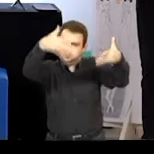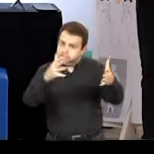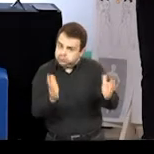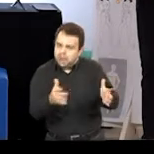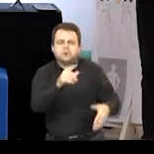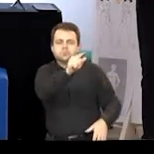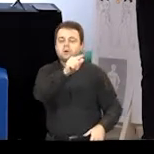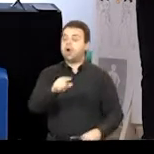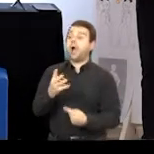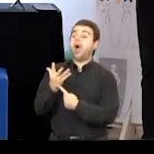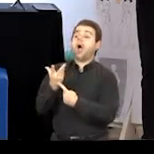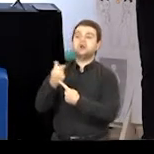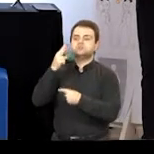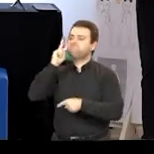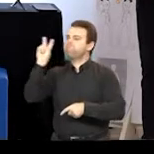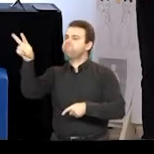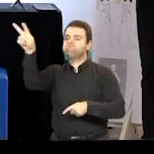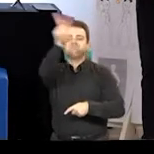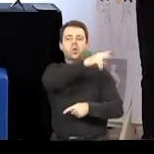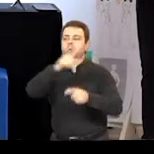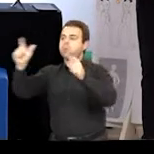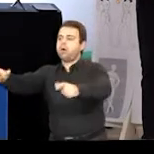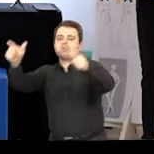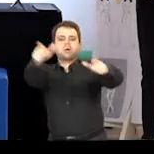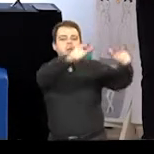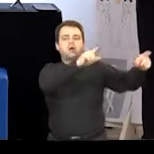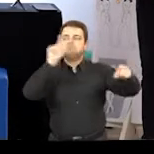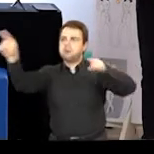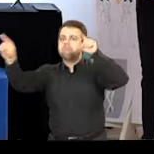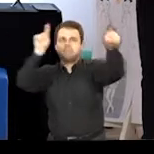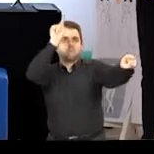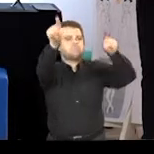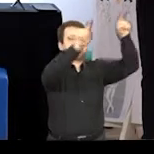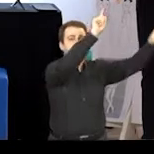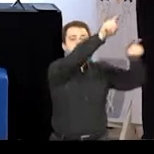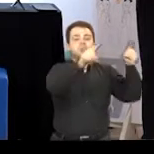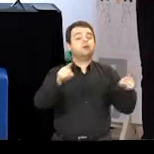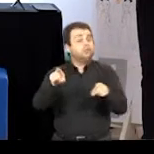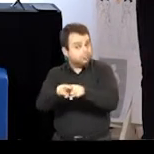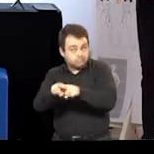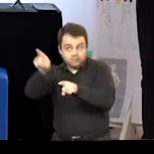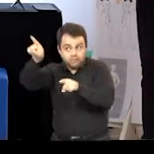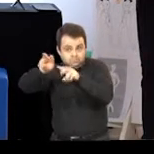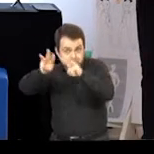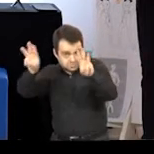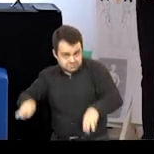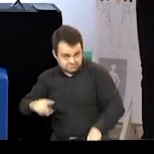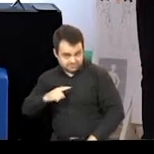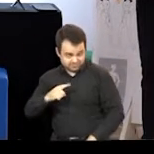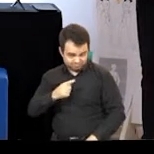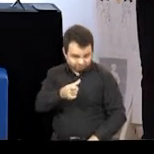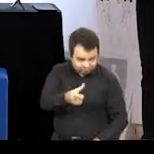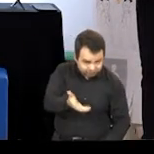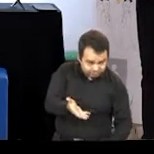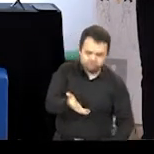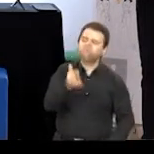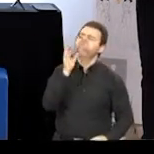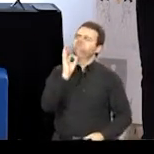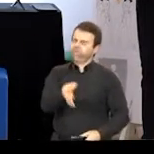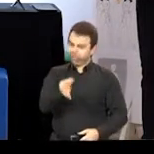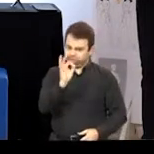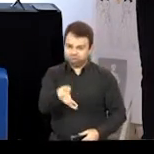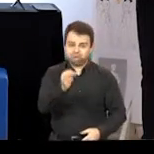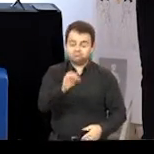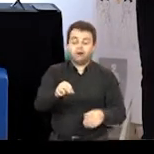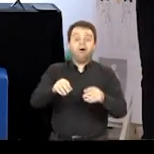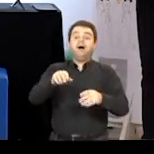a arte está em todos os lugares, inclusive nos museus? Pois é. Com isso, o que queremos dizer é